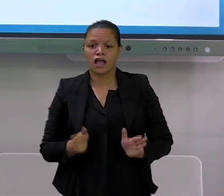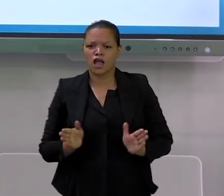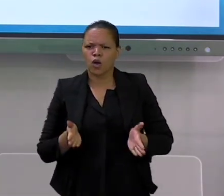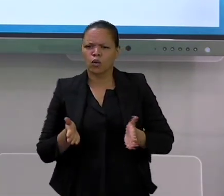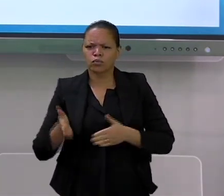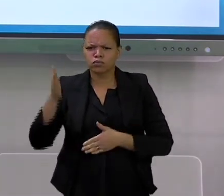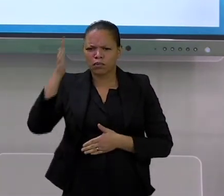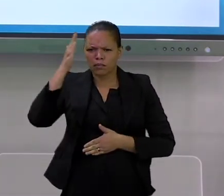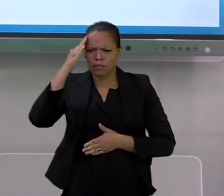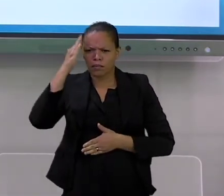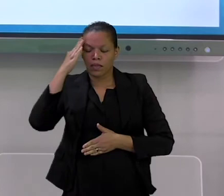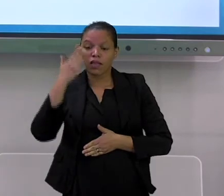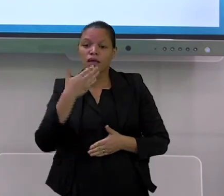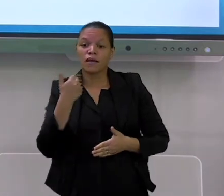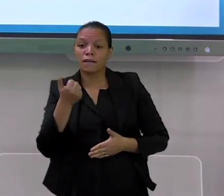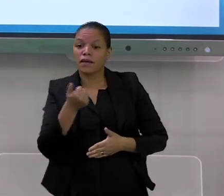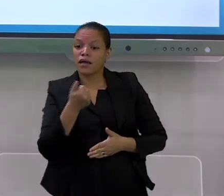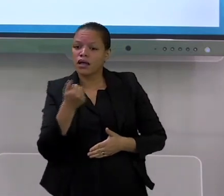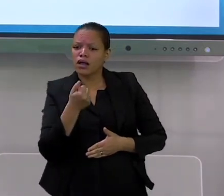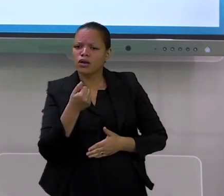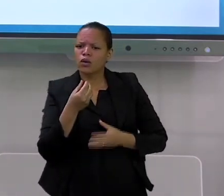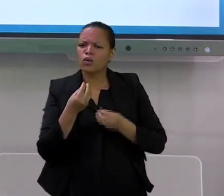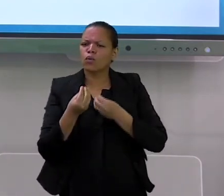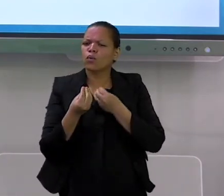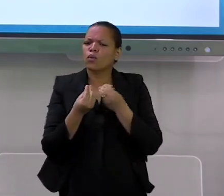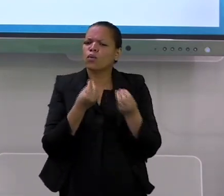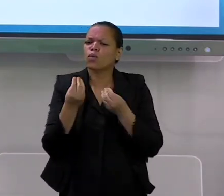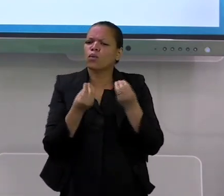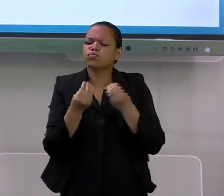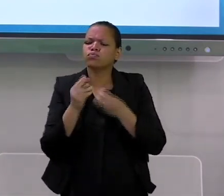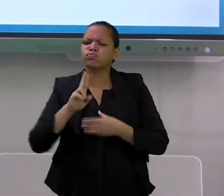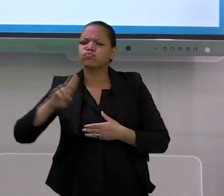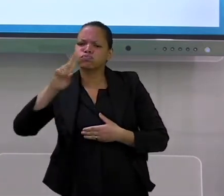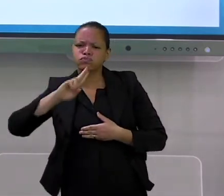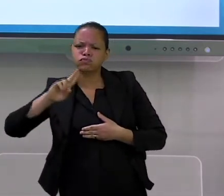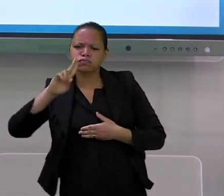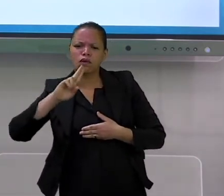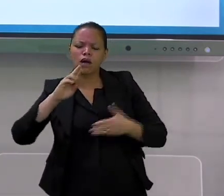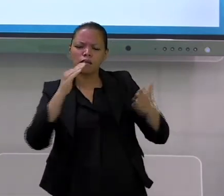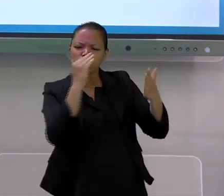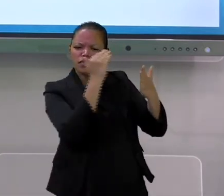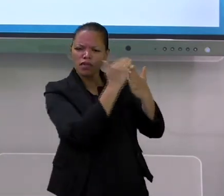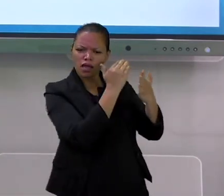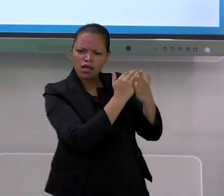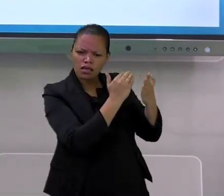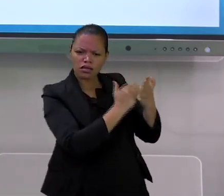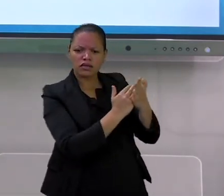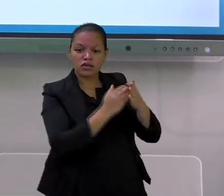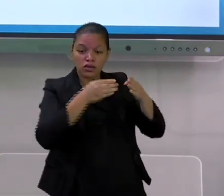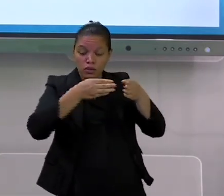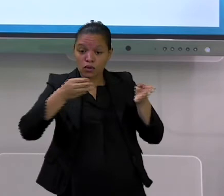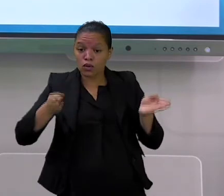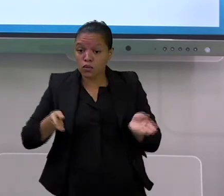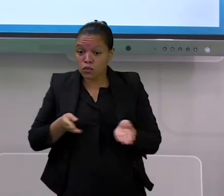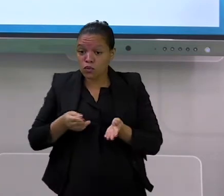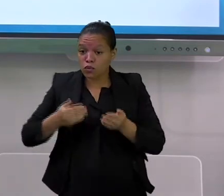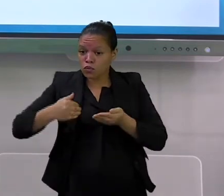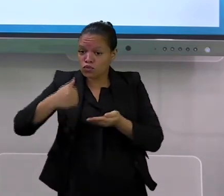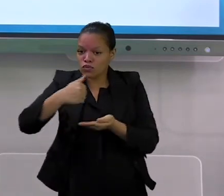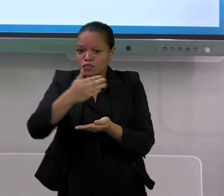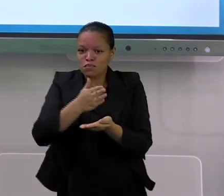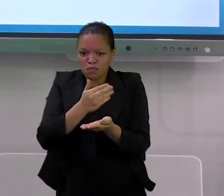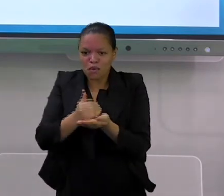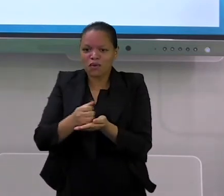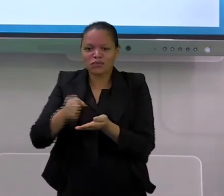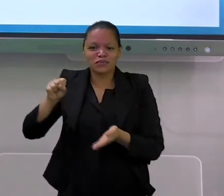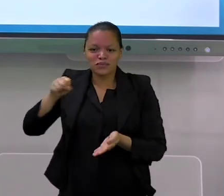possamos prever o que será utilizado, como em uma receita de bolo de cenoura.